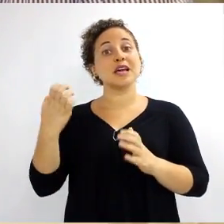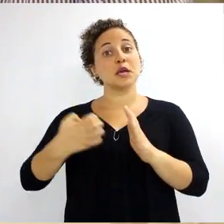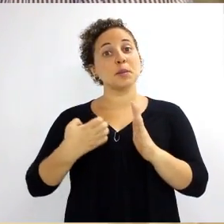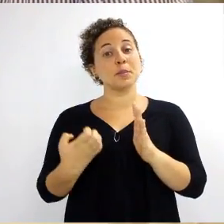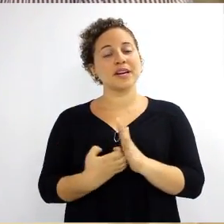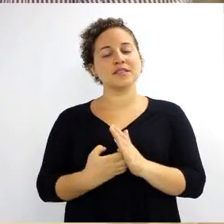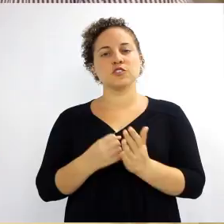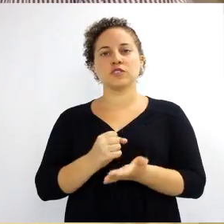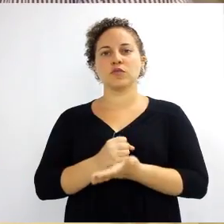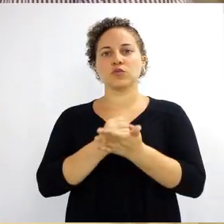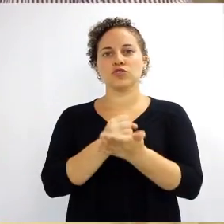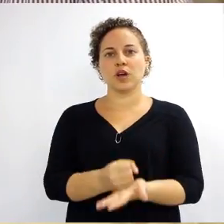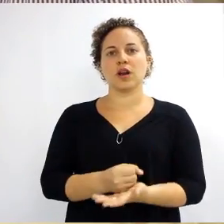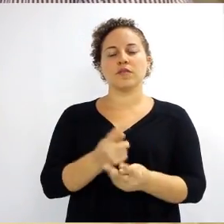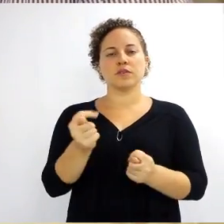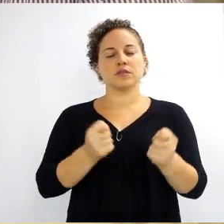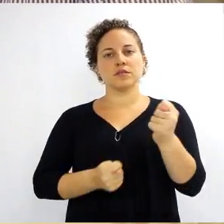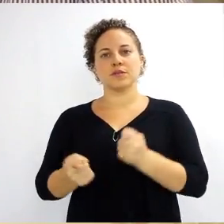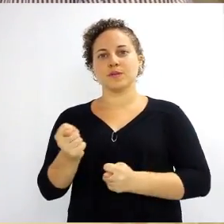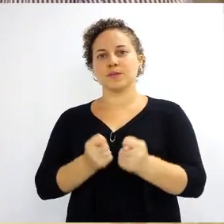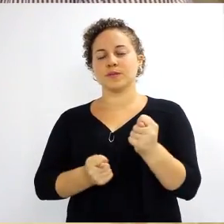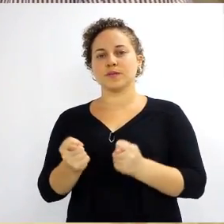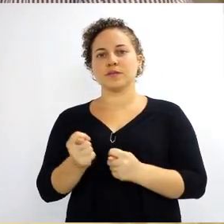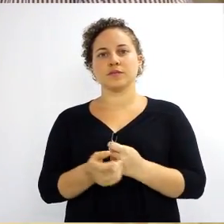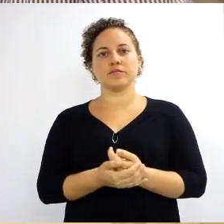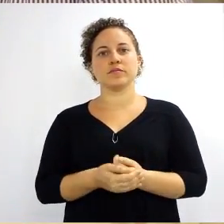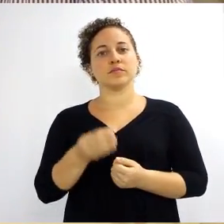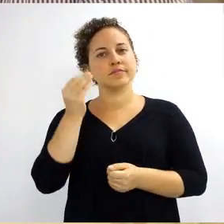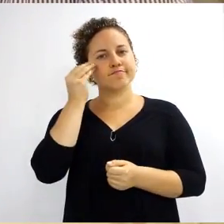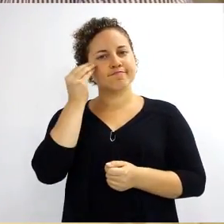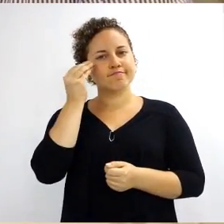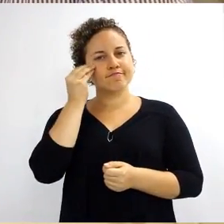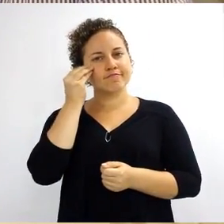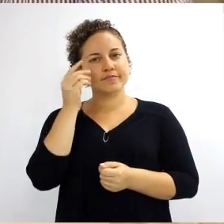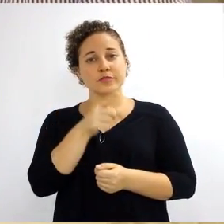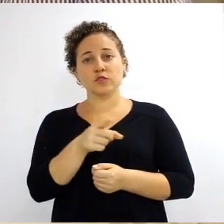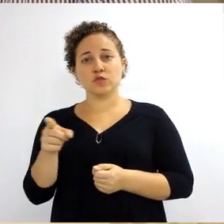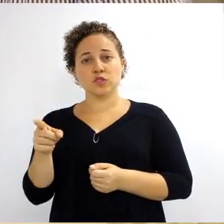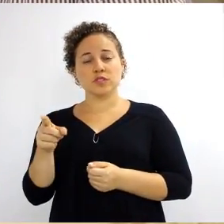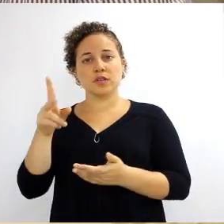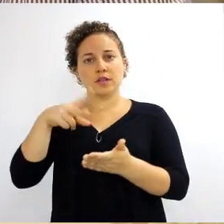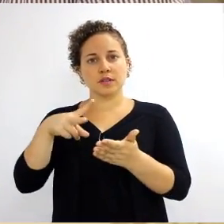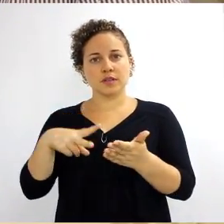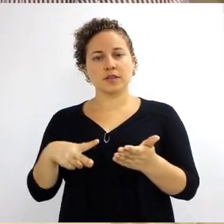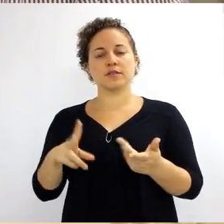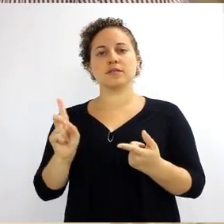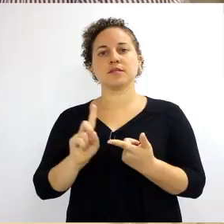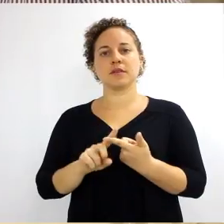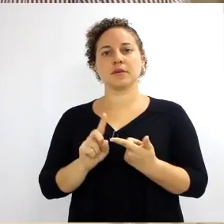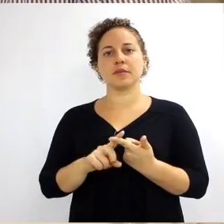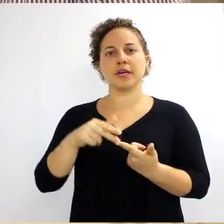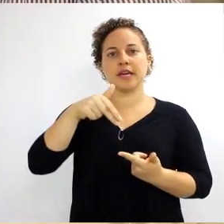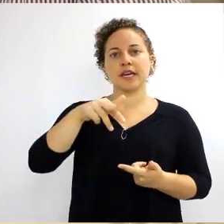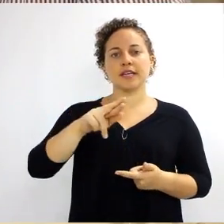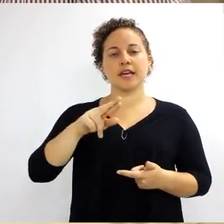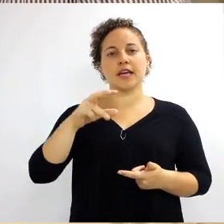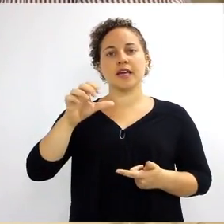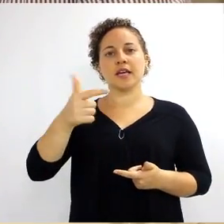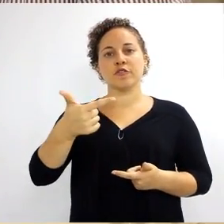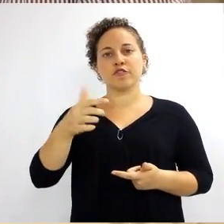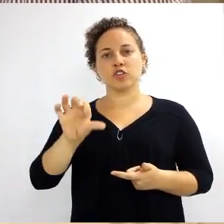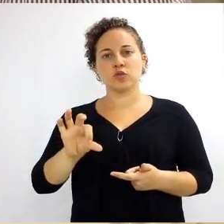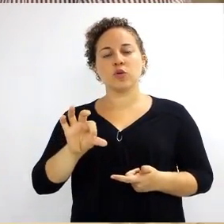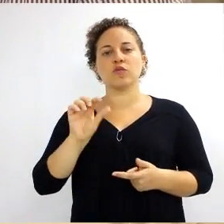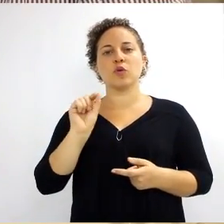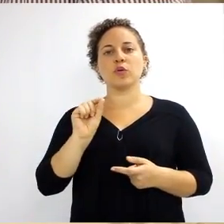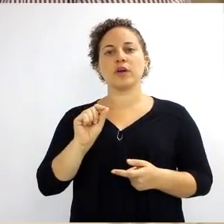o porto a fazer esse controle. Exatamente. Né? Então, observem aí, eu gostaria que você lesse também, lá na NR 29, o que trata